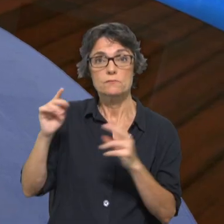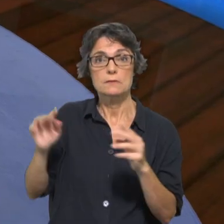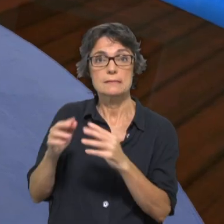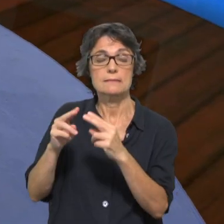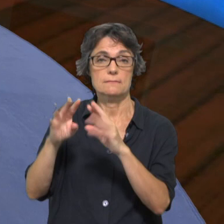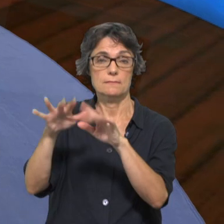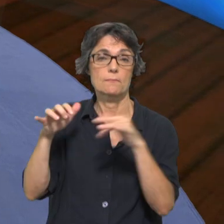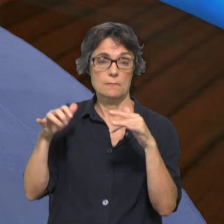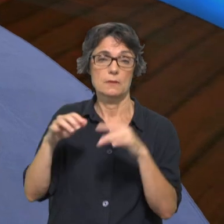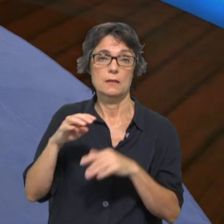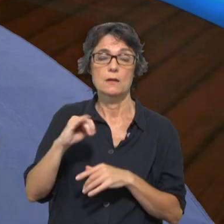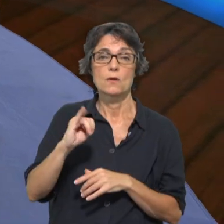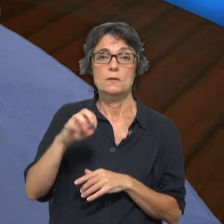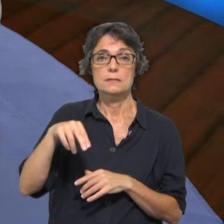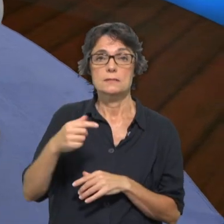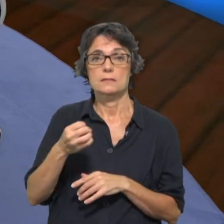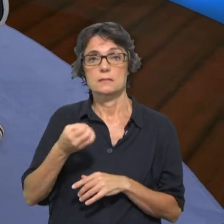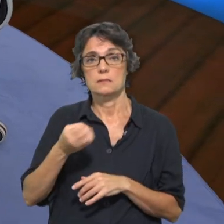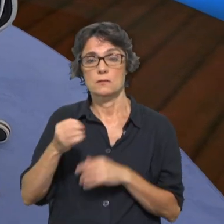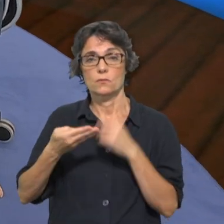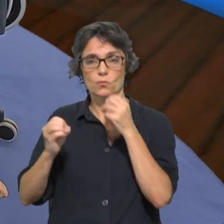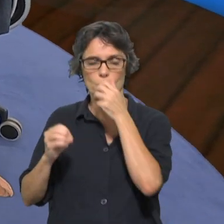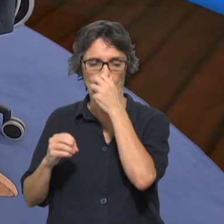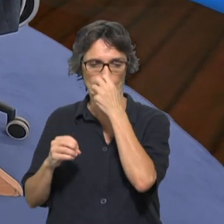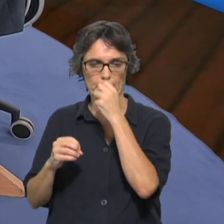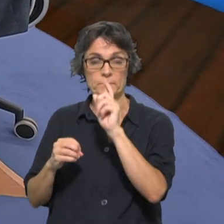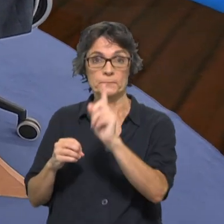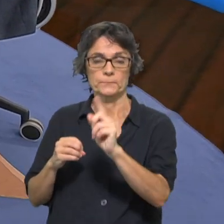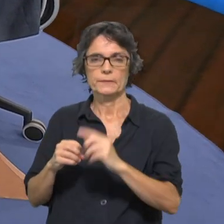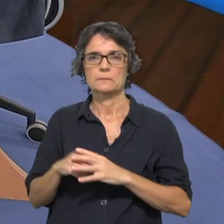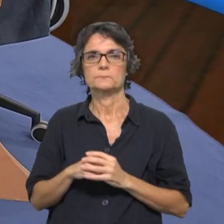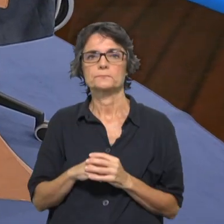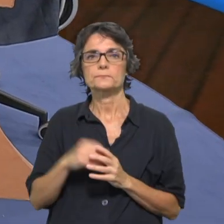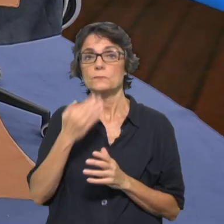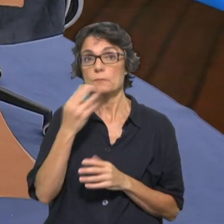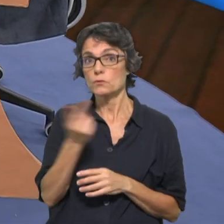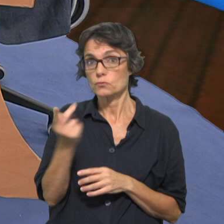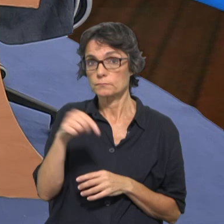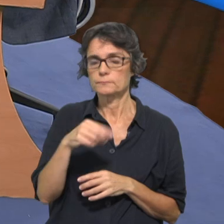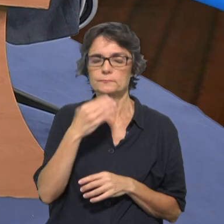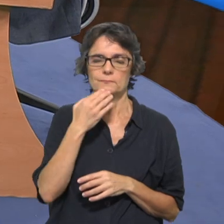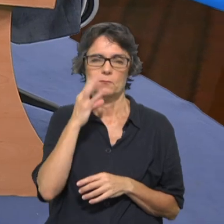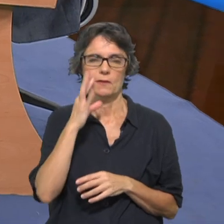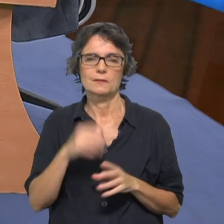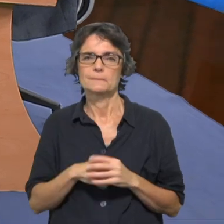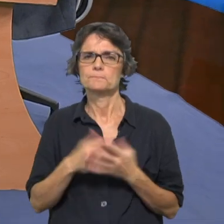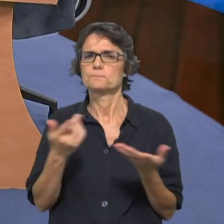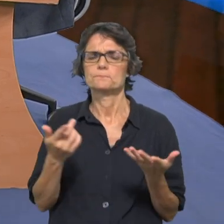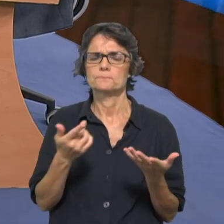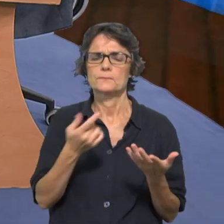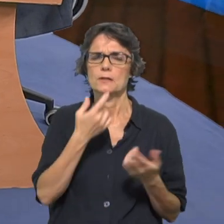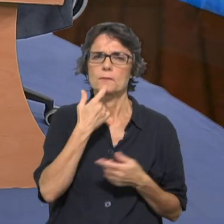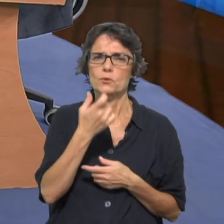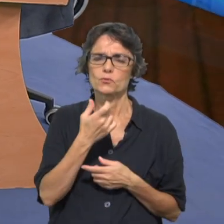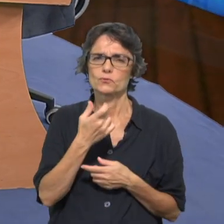Alfreda e Otávio, muito boa tarde. Boa tarde. Obrigado por estarem no programa Eclésia. Alfreda Freira Fonseca, que expectativas tem para esta